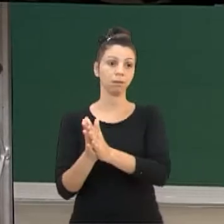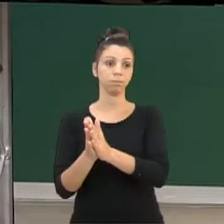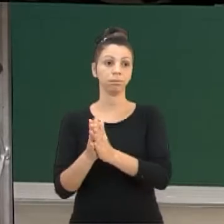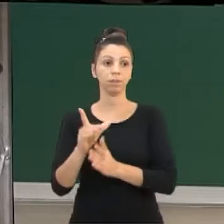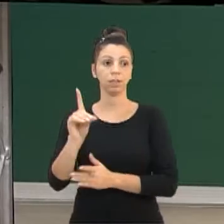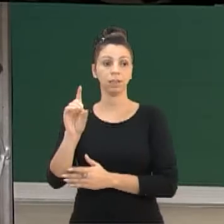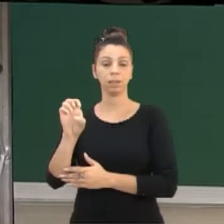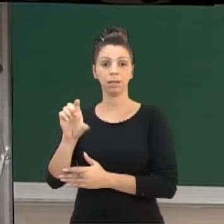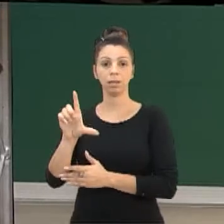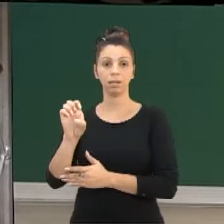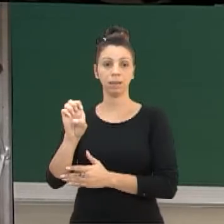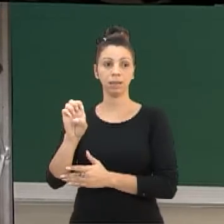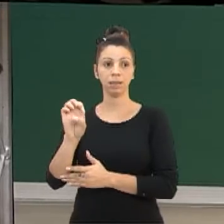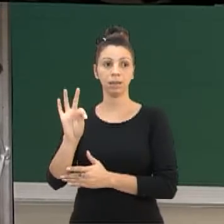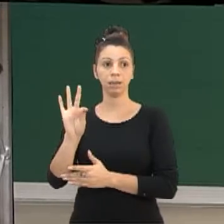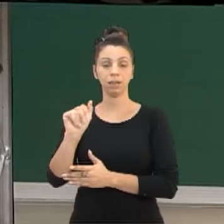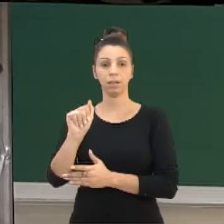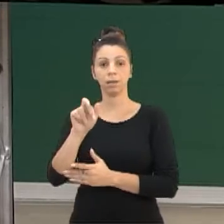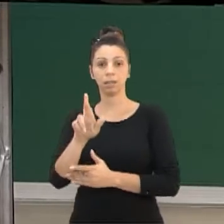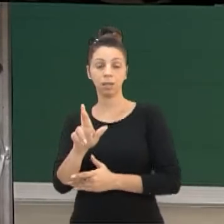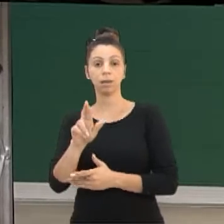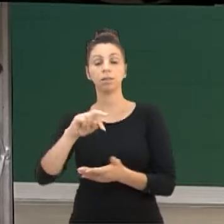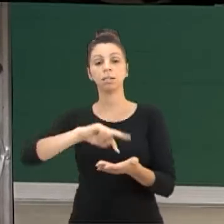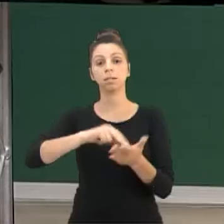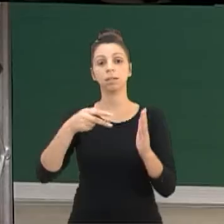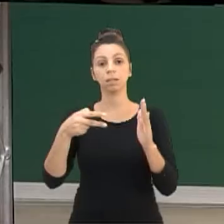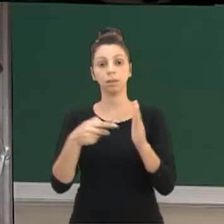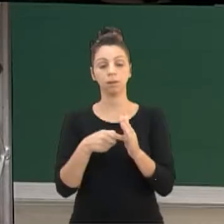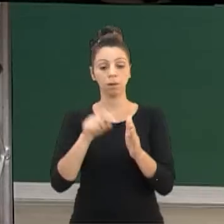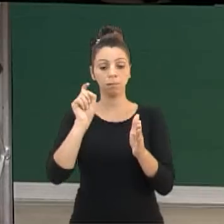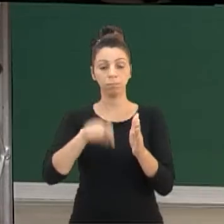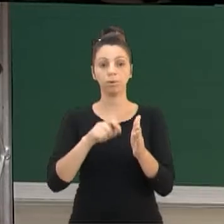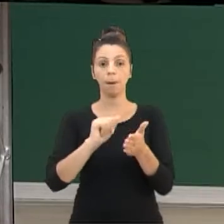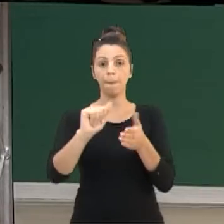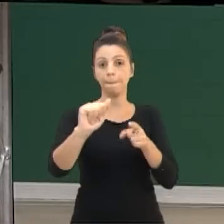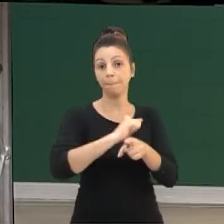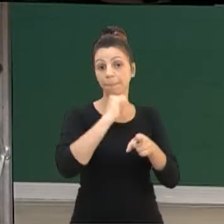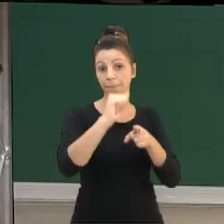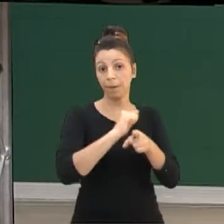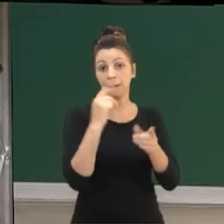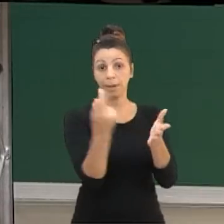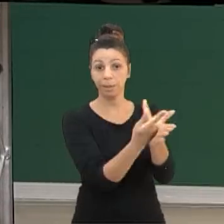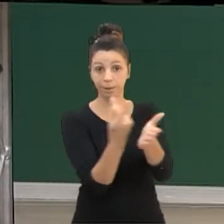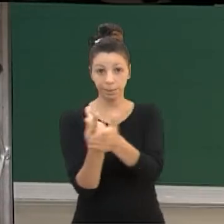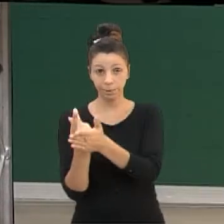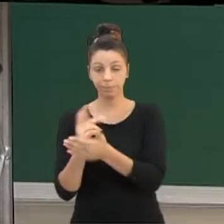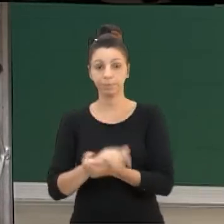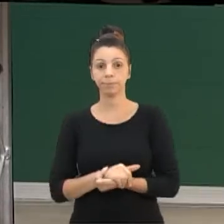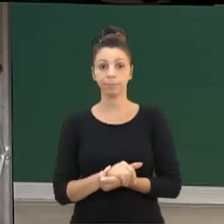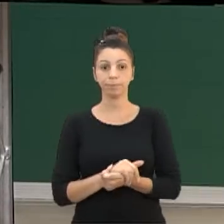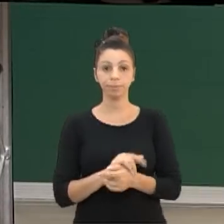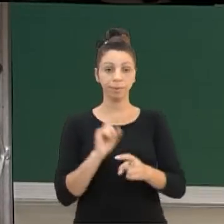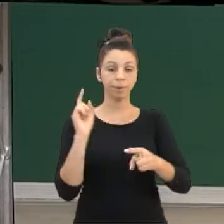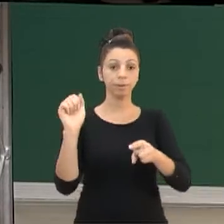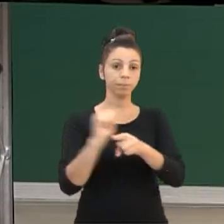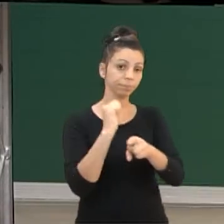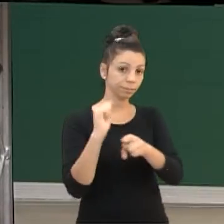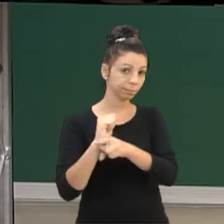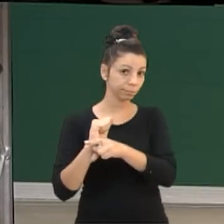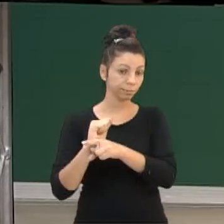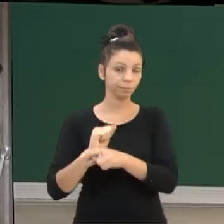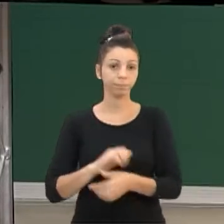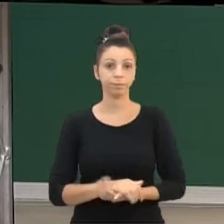no computadores, né, se refere a uma tecla do computador que serve para apagar coisas que estão erradas, né? Então, eu vou lá e deleto,